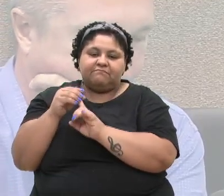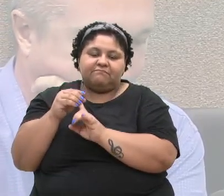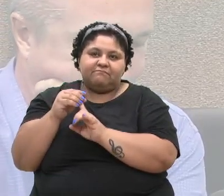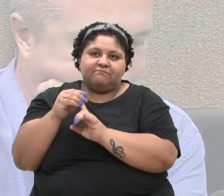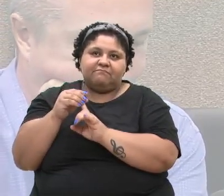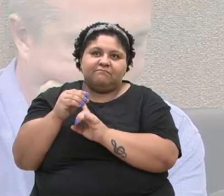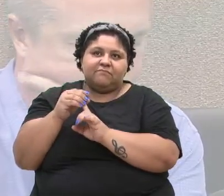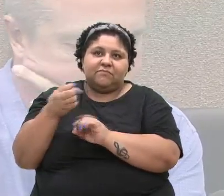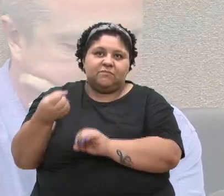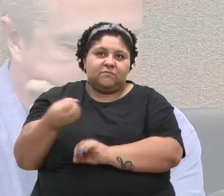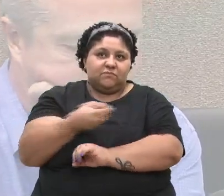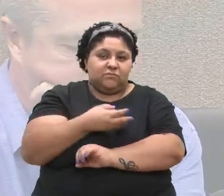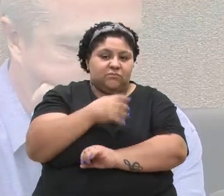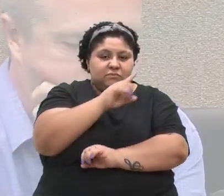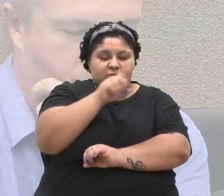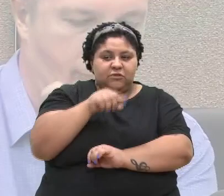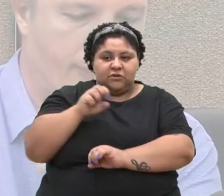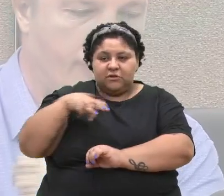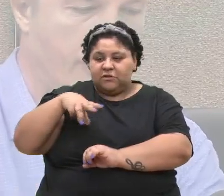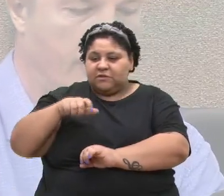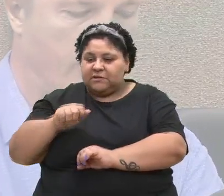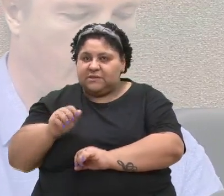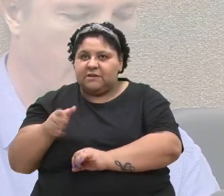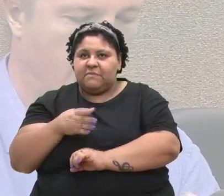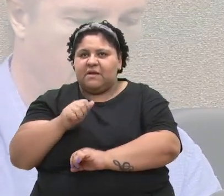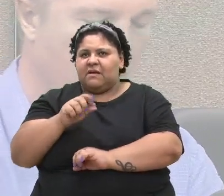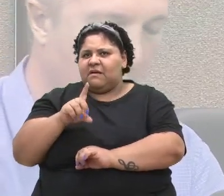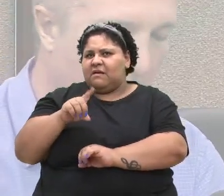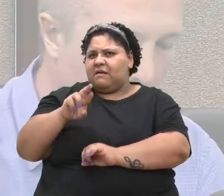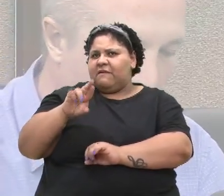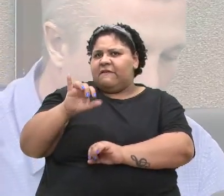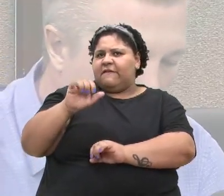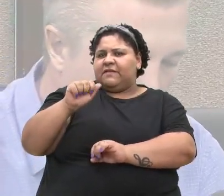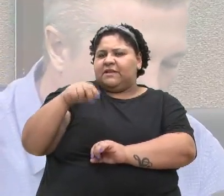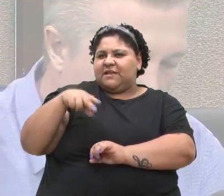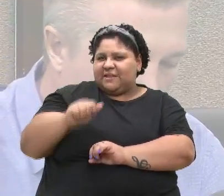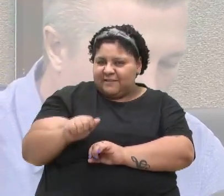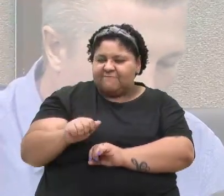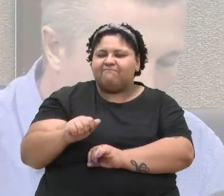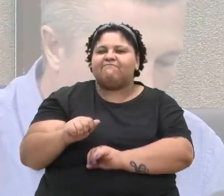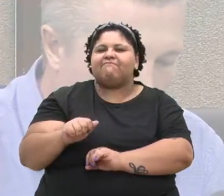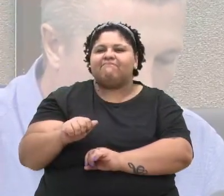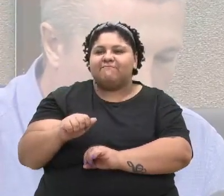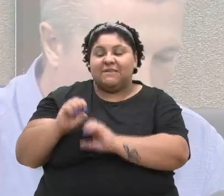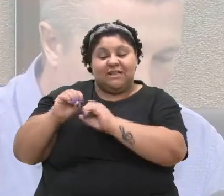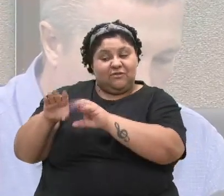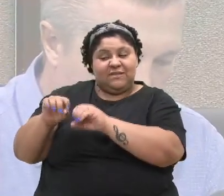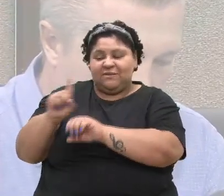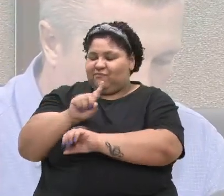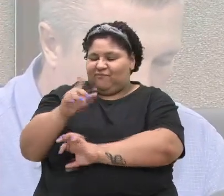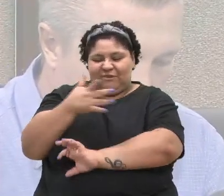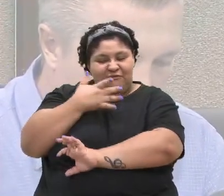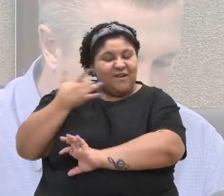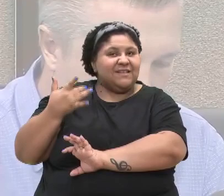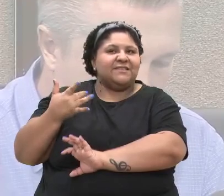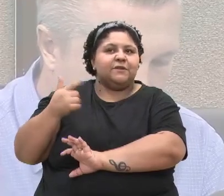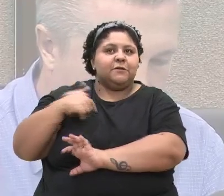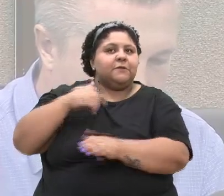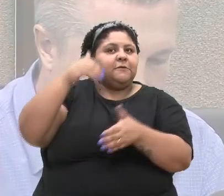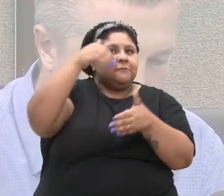do Novo, no Zema ou no Adriano Silva de Joinville, é na educação. Não está fácil. O meu